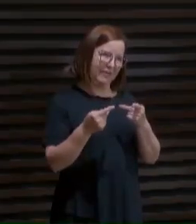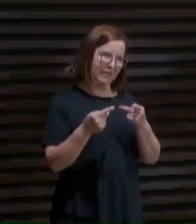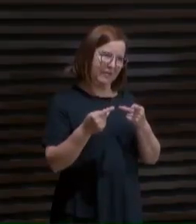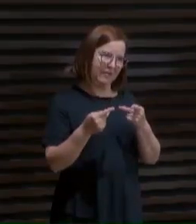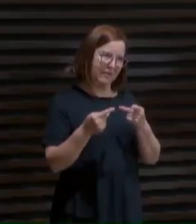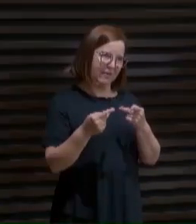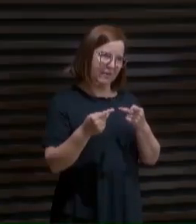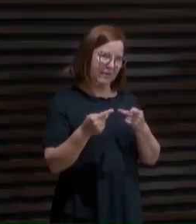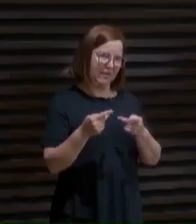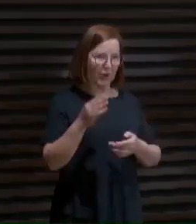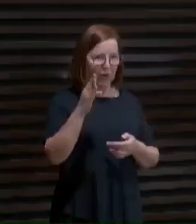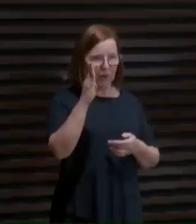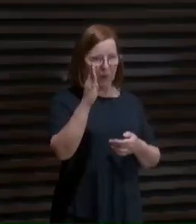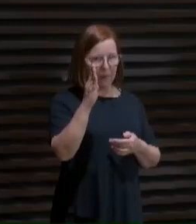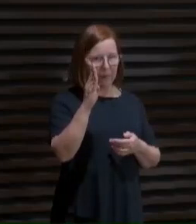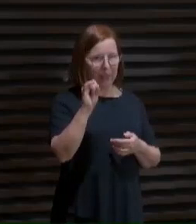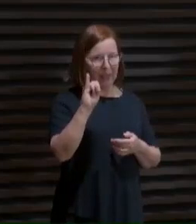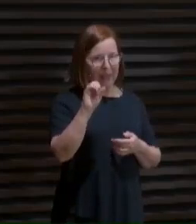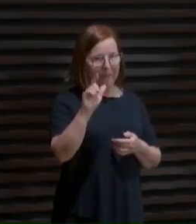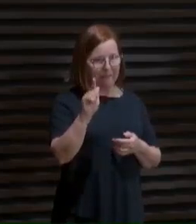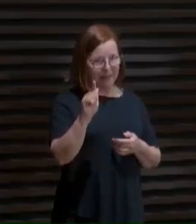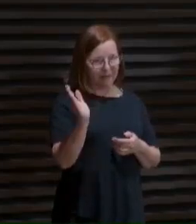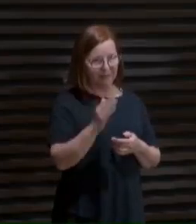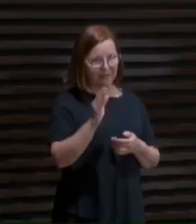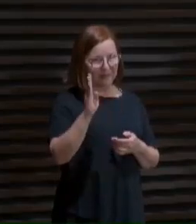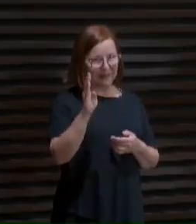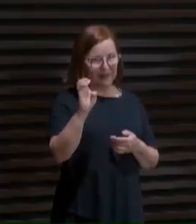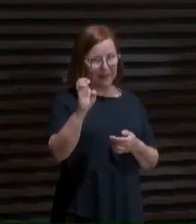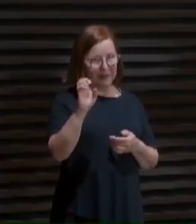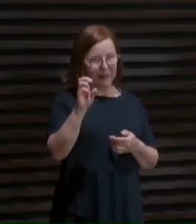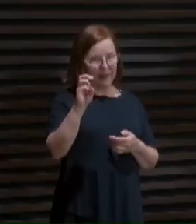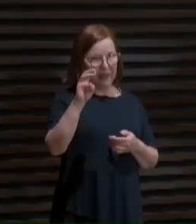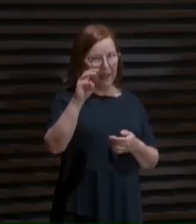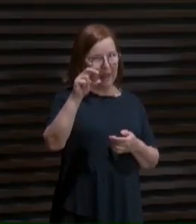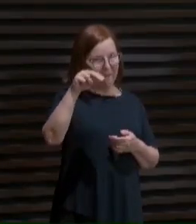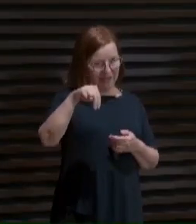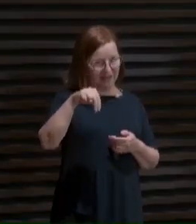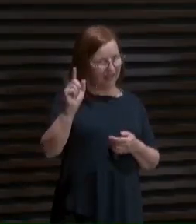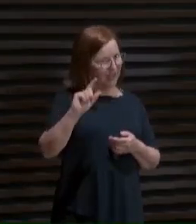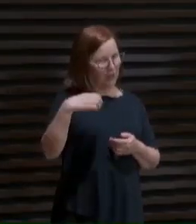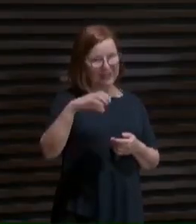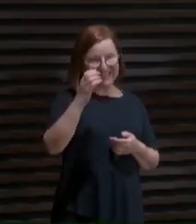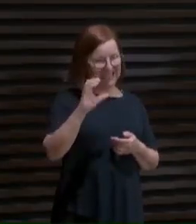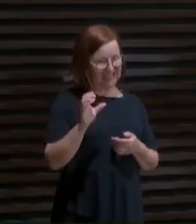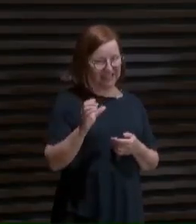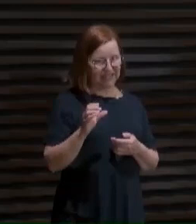Big Bang não pode ser considerado ciência. Ela é